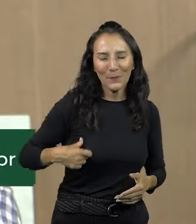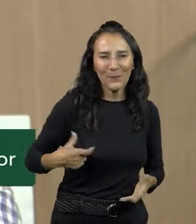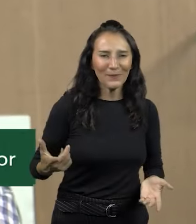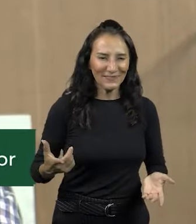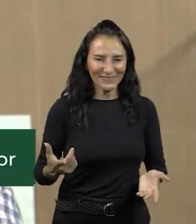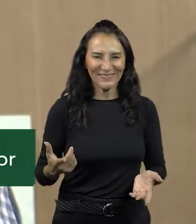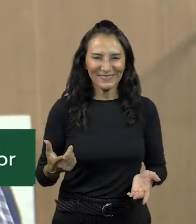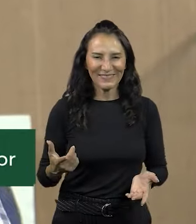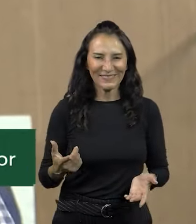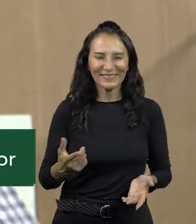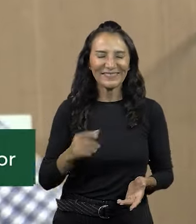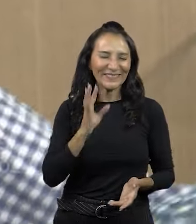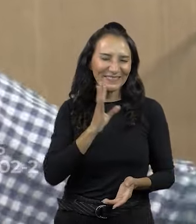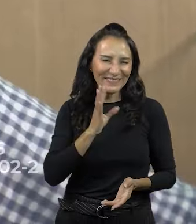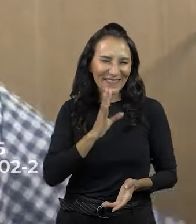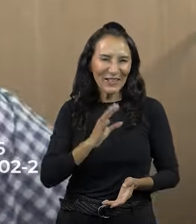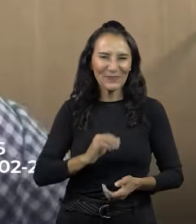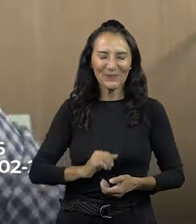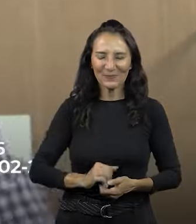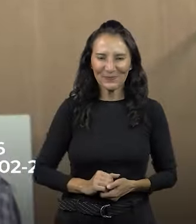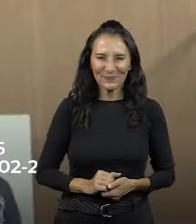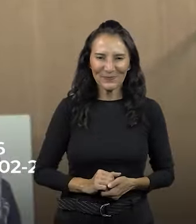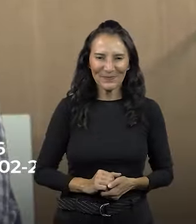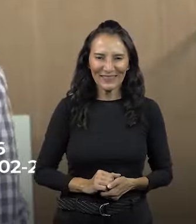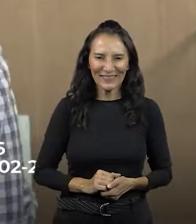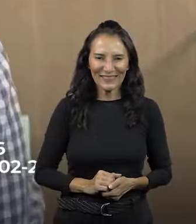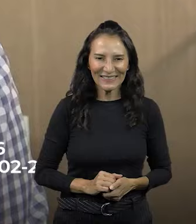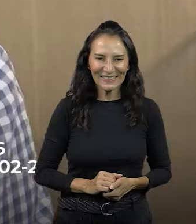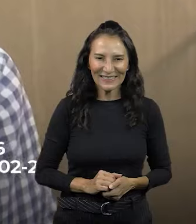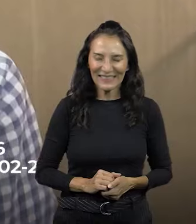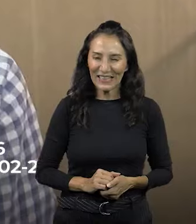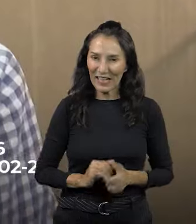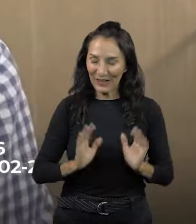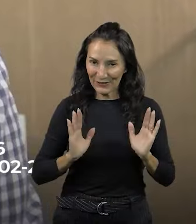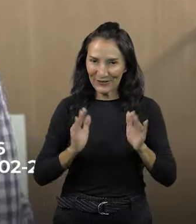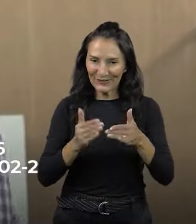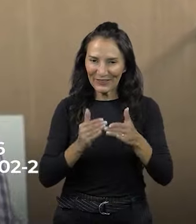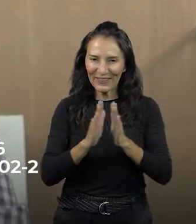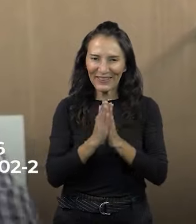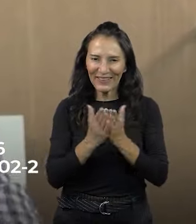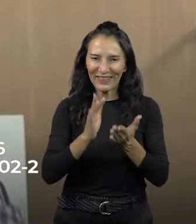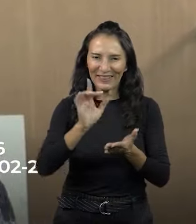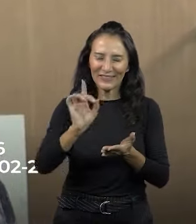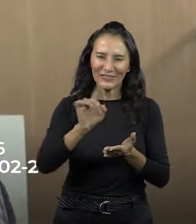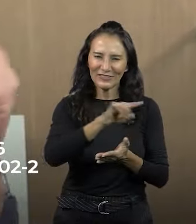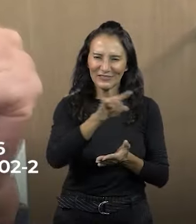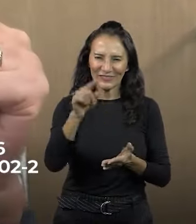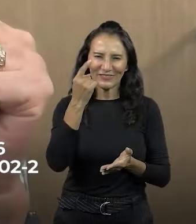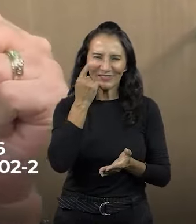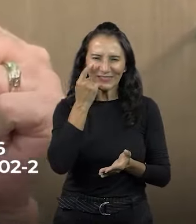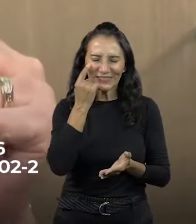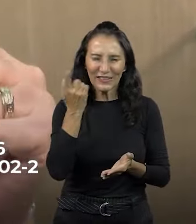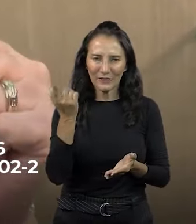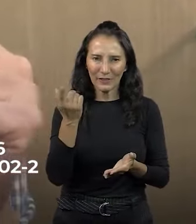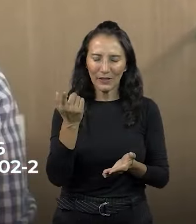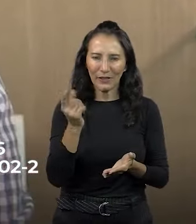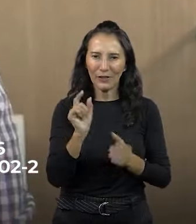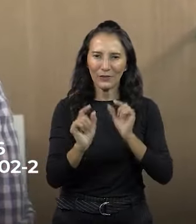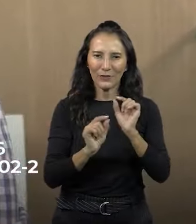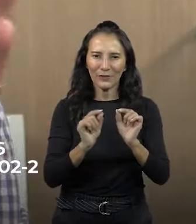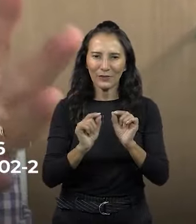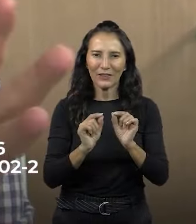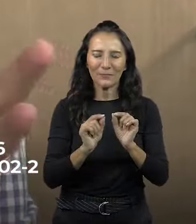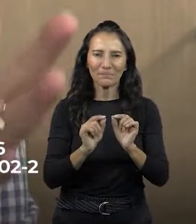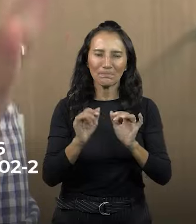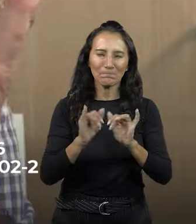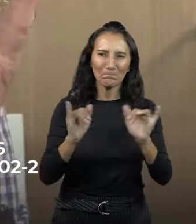getsem muito legal então vamos ministração na palavra e você vai ver a chamada agora aí